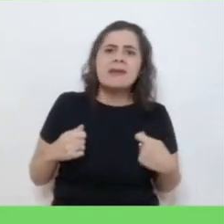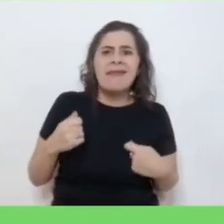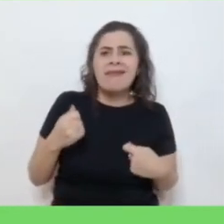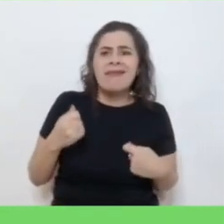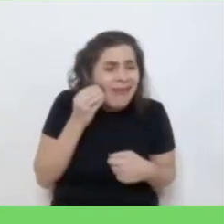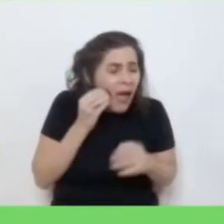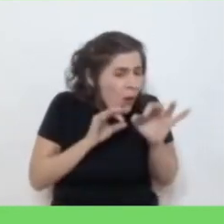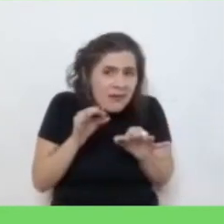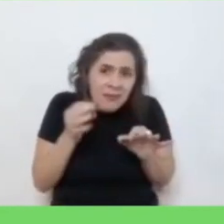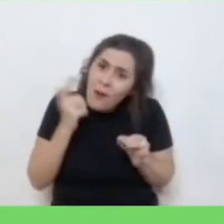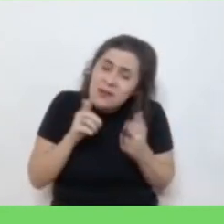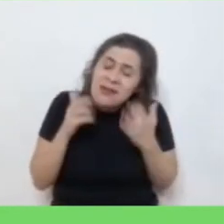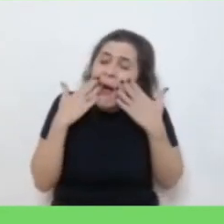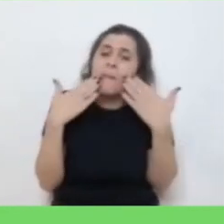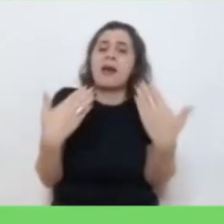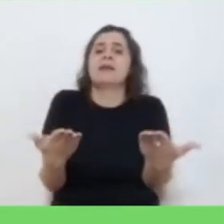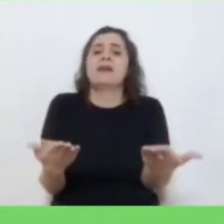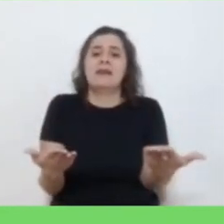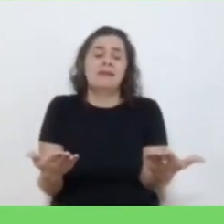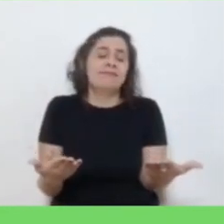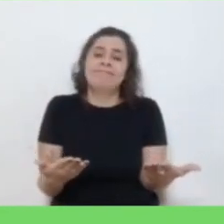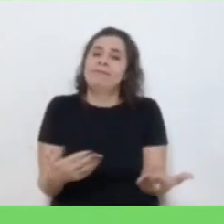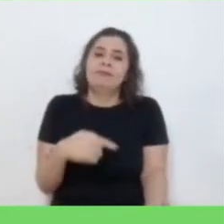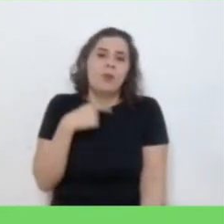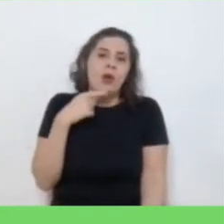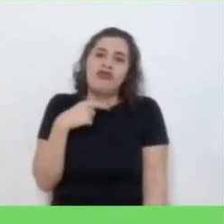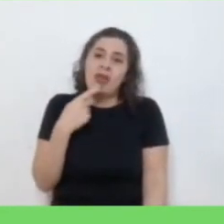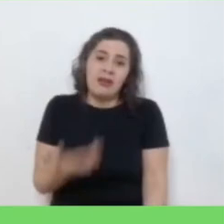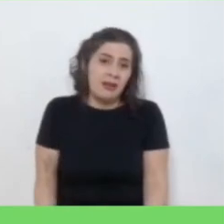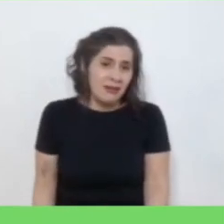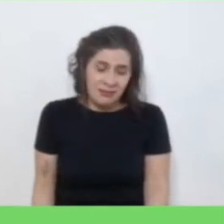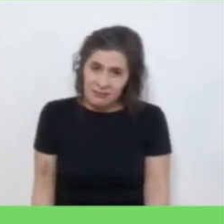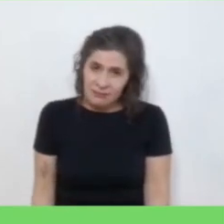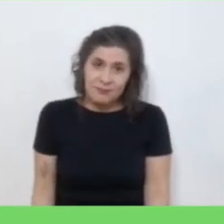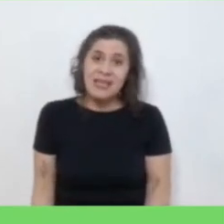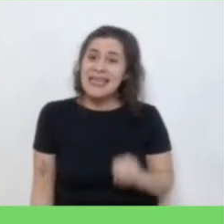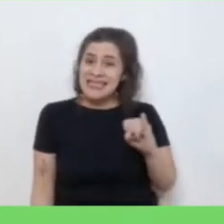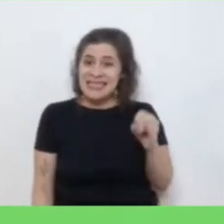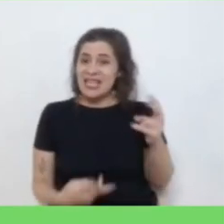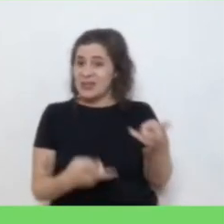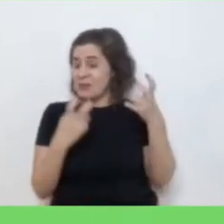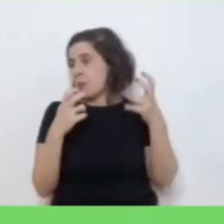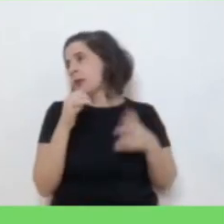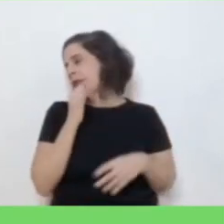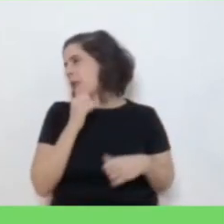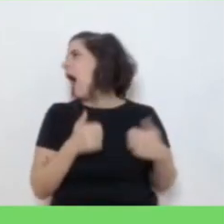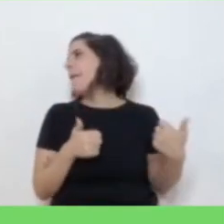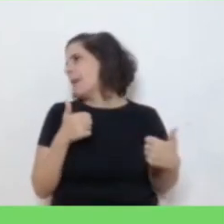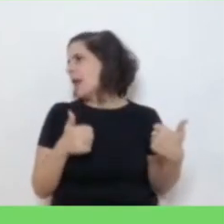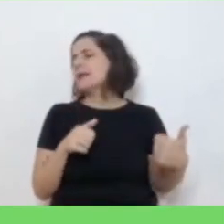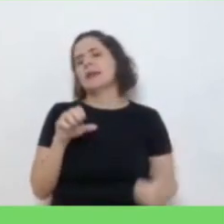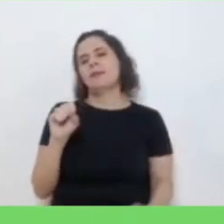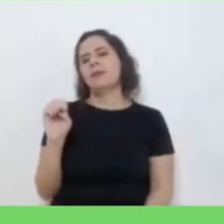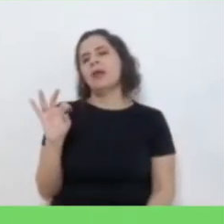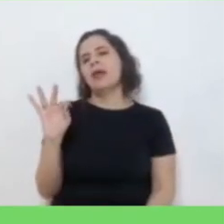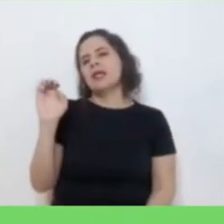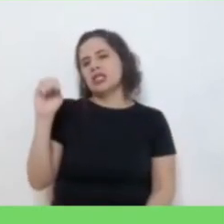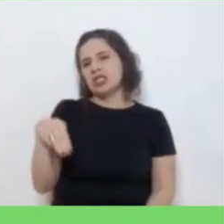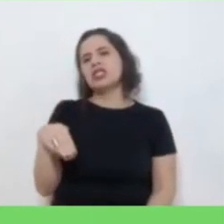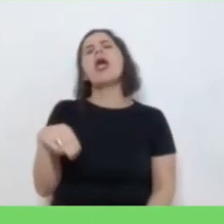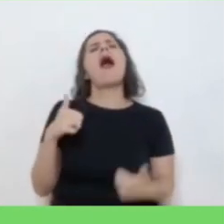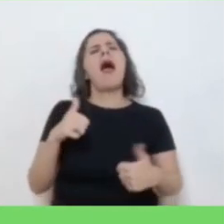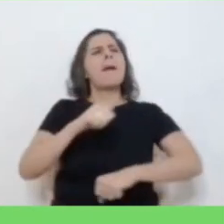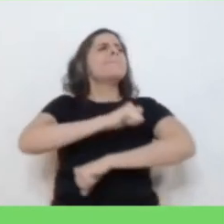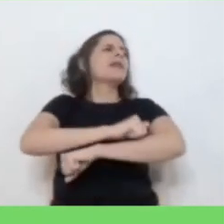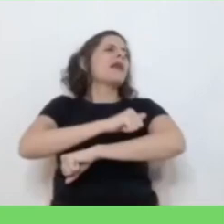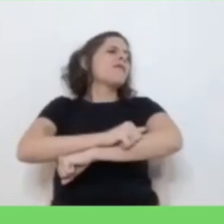aparecer. Não tem jeito. Não tem jeito, né? E ainda quando a gente vê que, tipo, beleza, a Steam era uma plataforma para